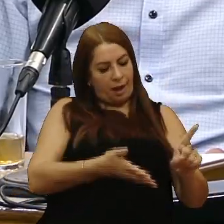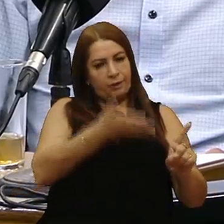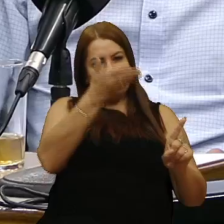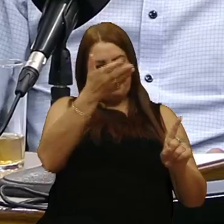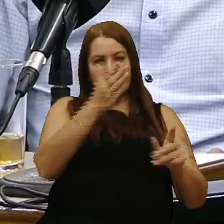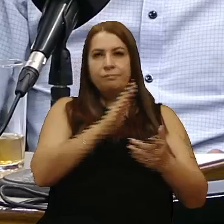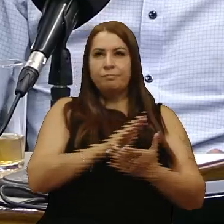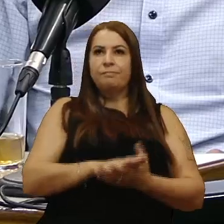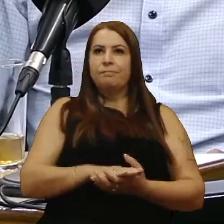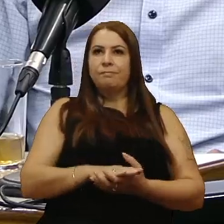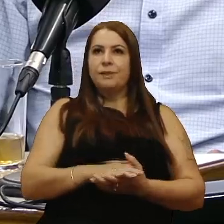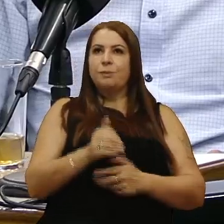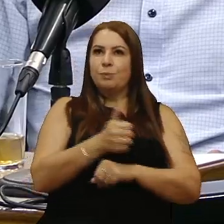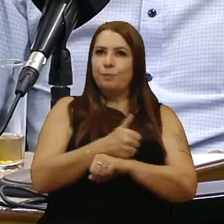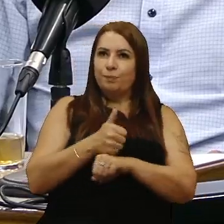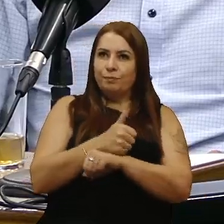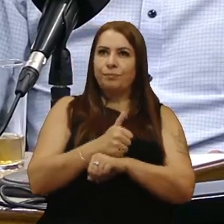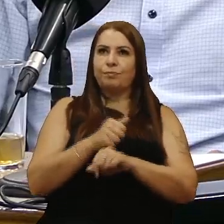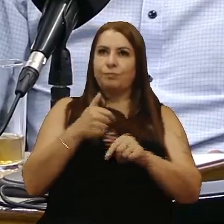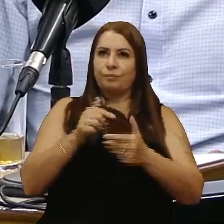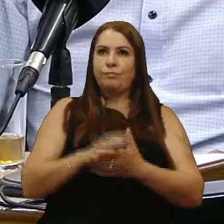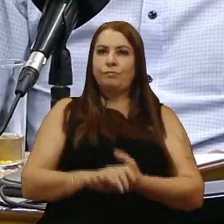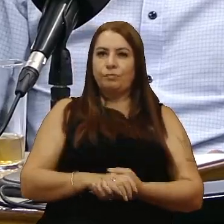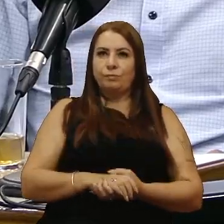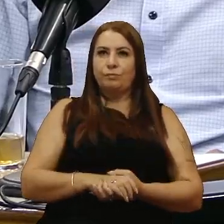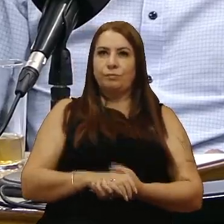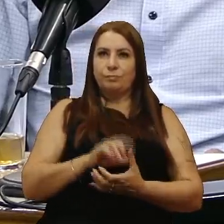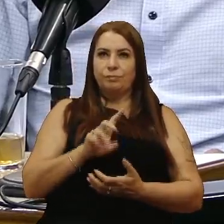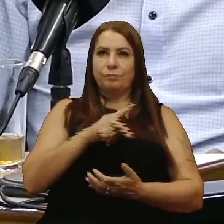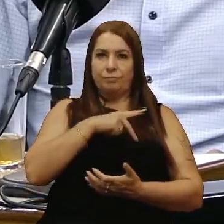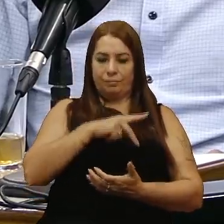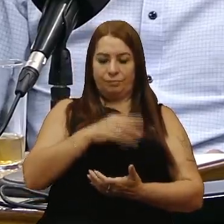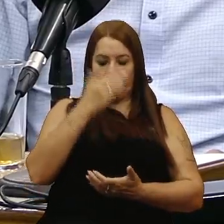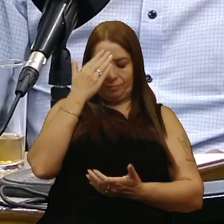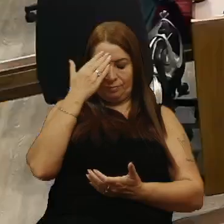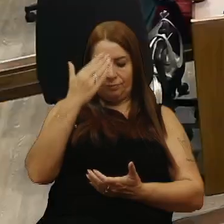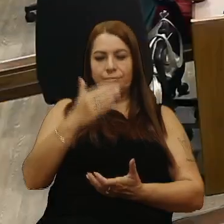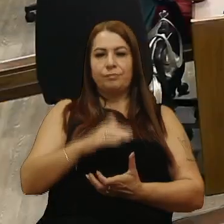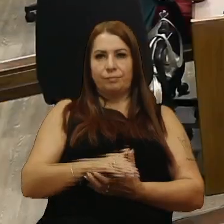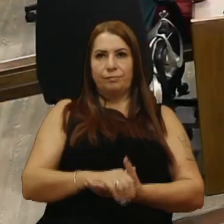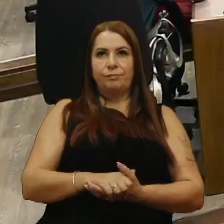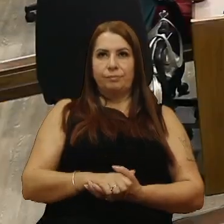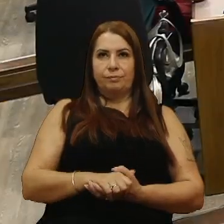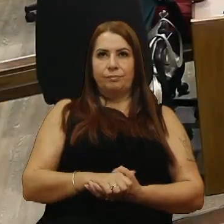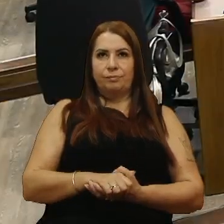e pelo seu profissionalismo e trabalho. Seria isso, senhor presidente. Muito obrigado.